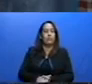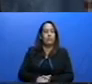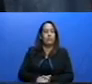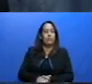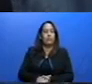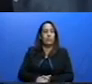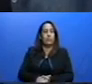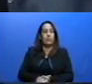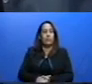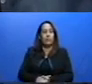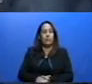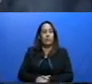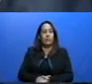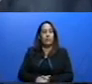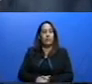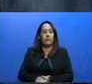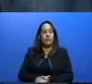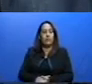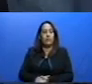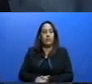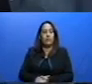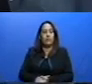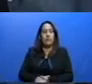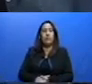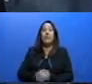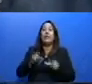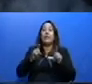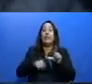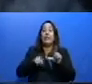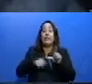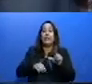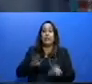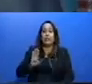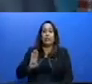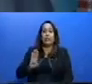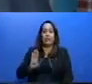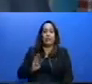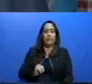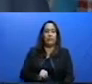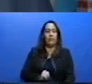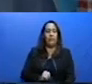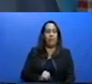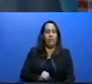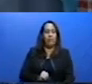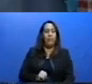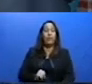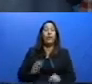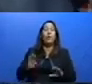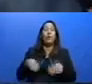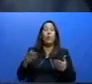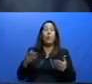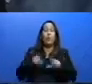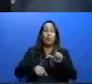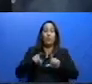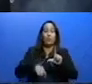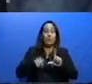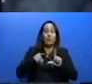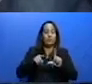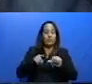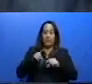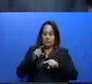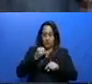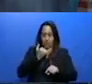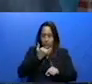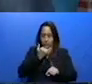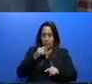Bem caprichado, hein? Letra B. Que material conduz o calor com